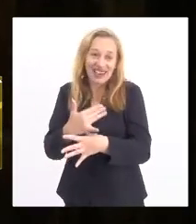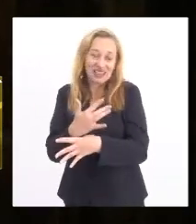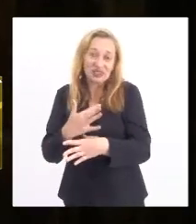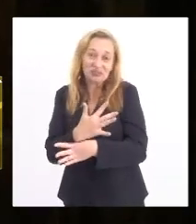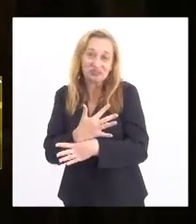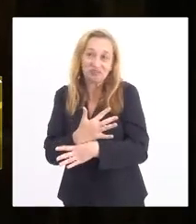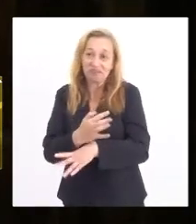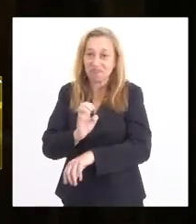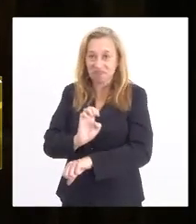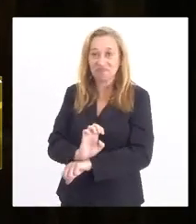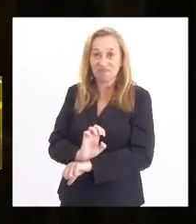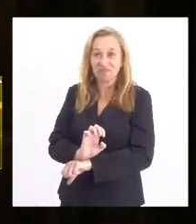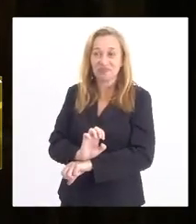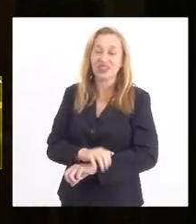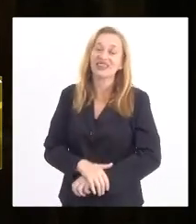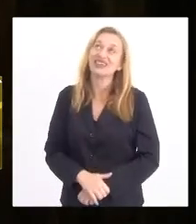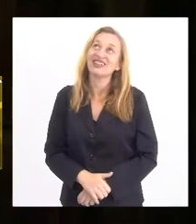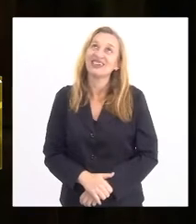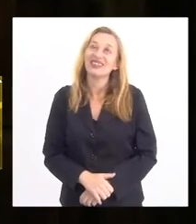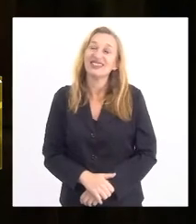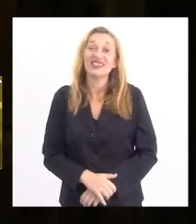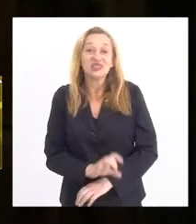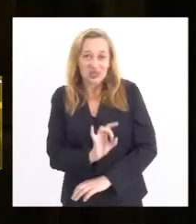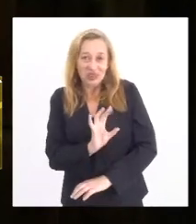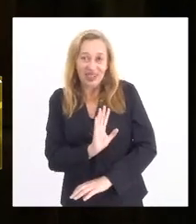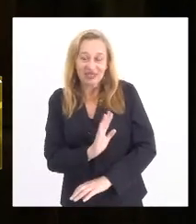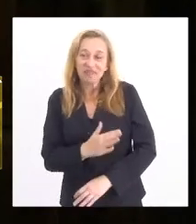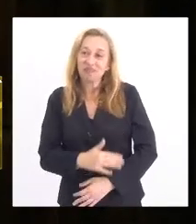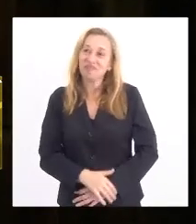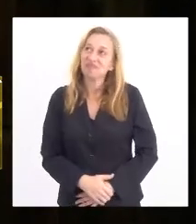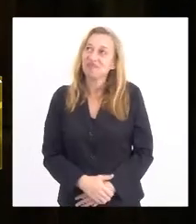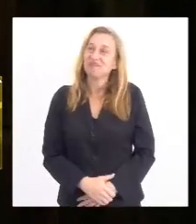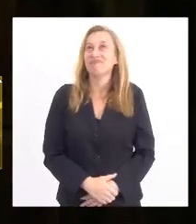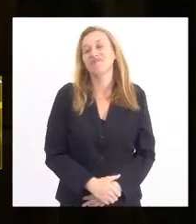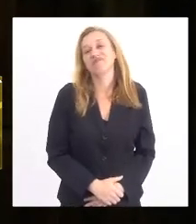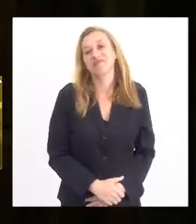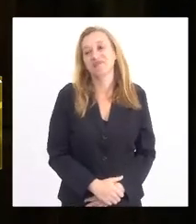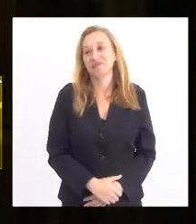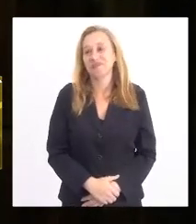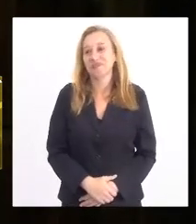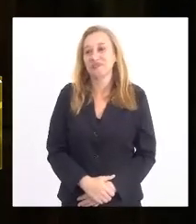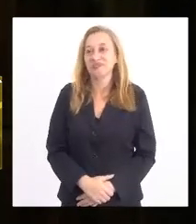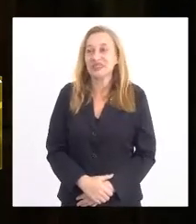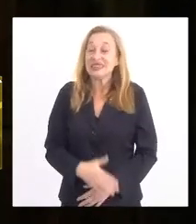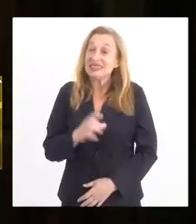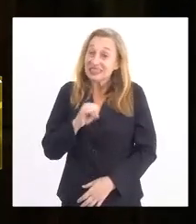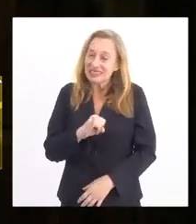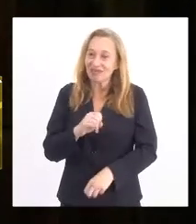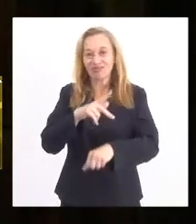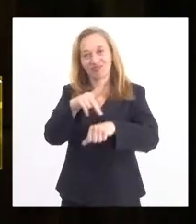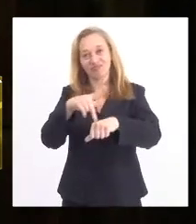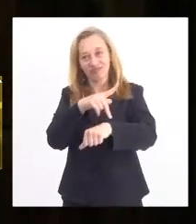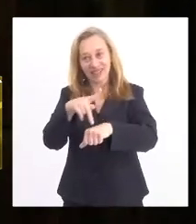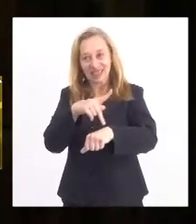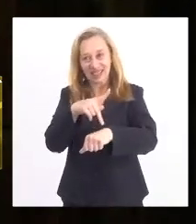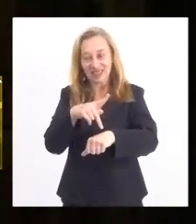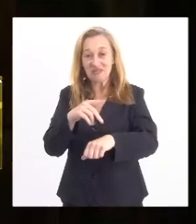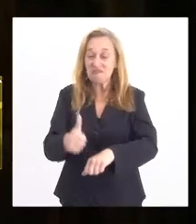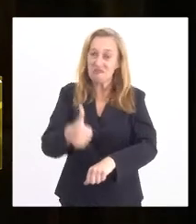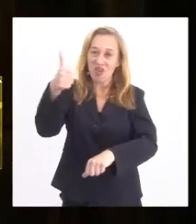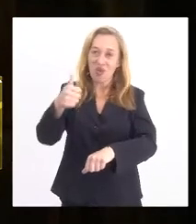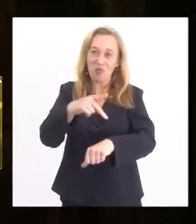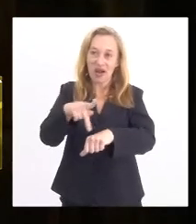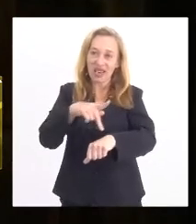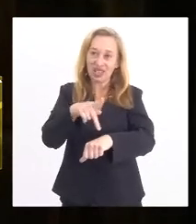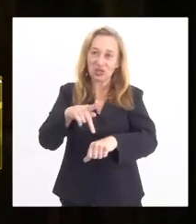é por esse estado que por si só se fosse um país seria o melhor